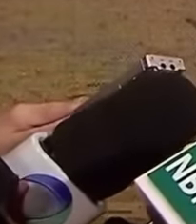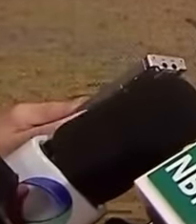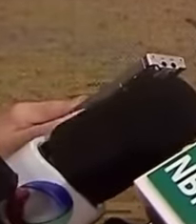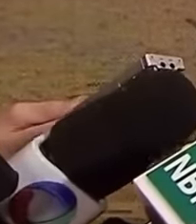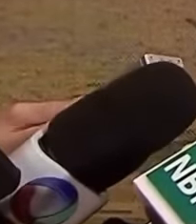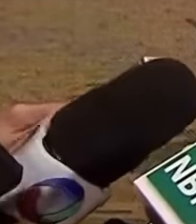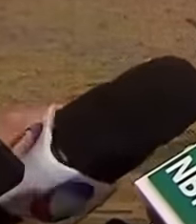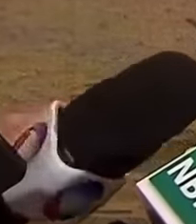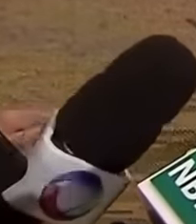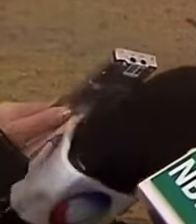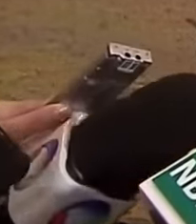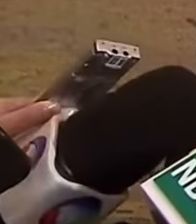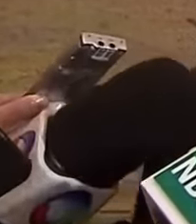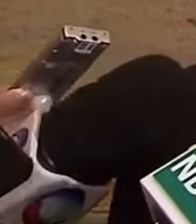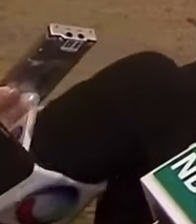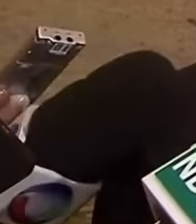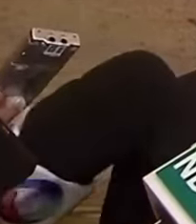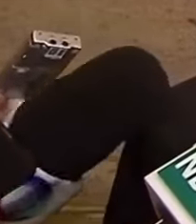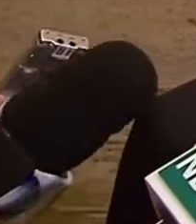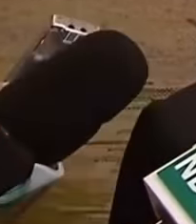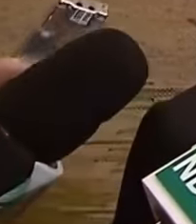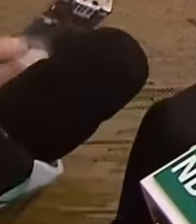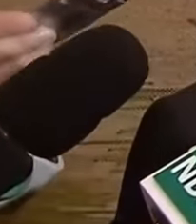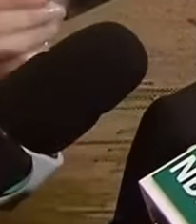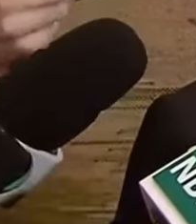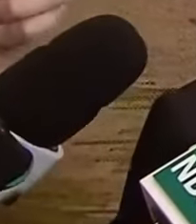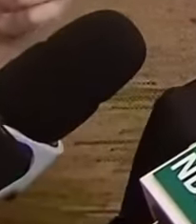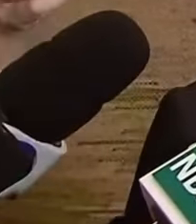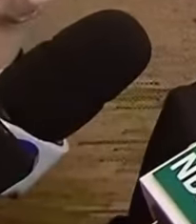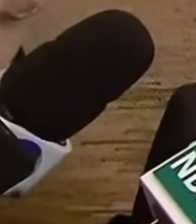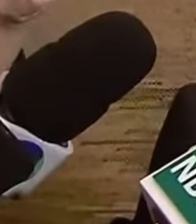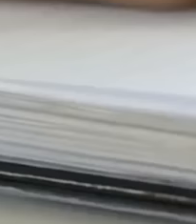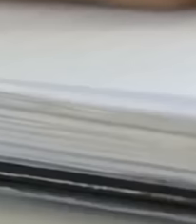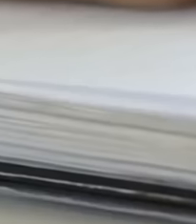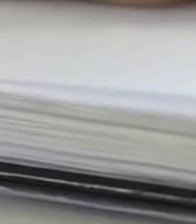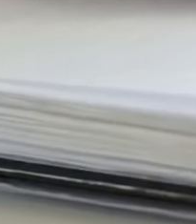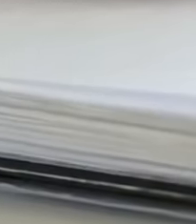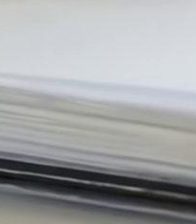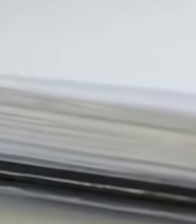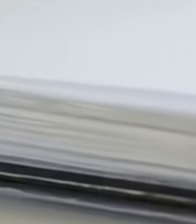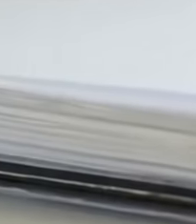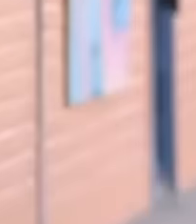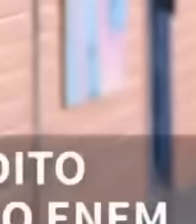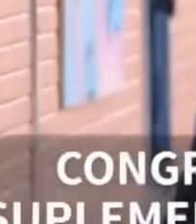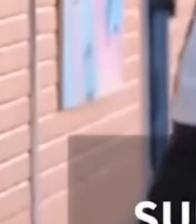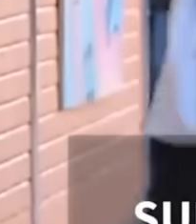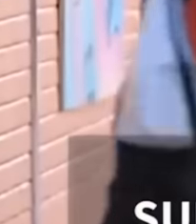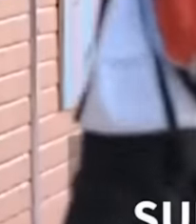também ampliar os investimentos japoneses que lá já se verificam.